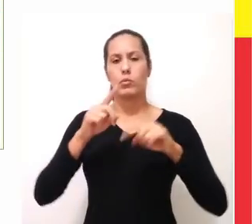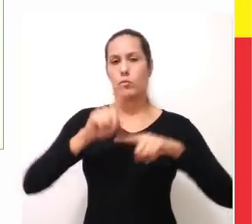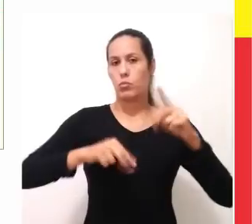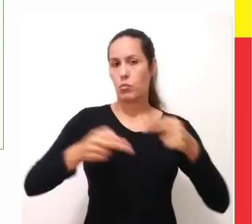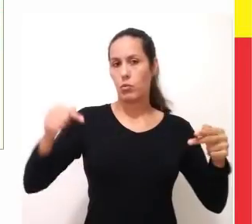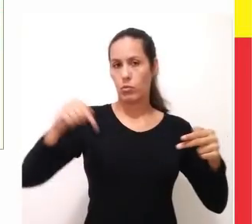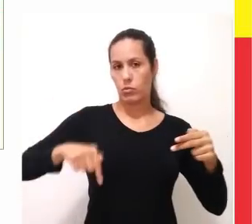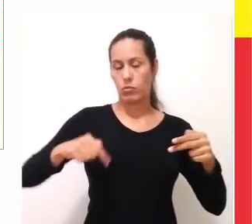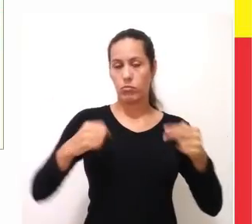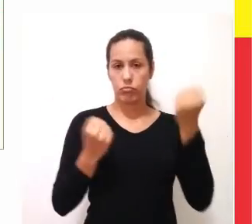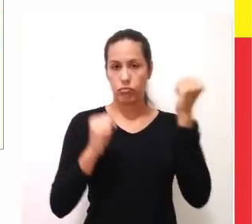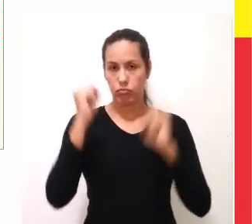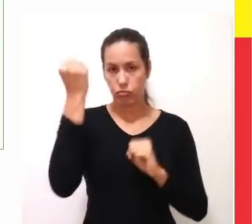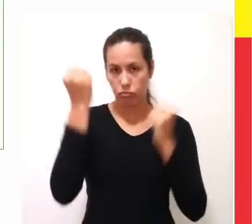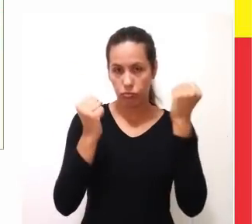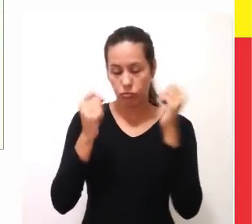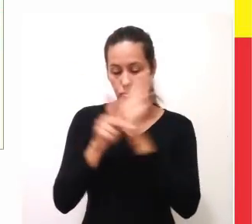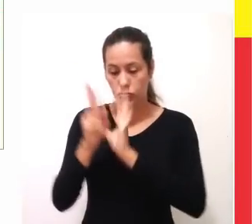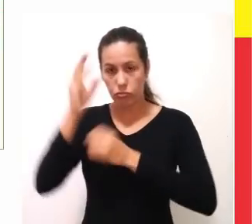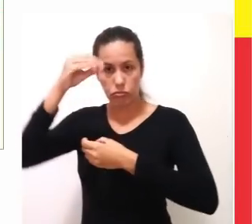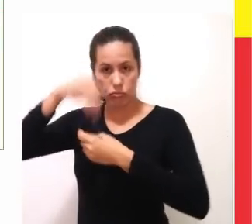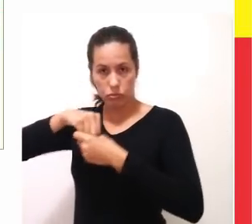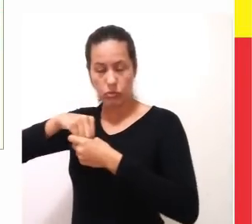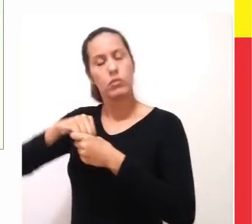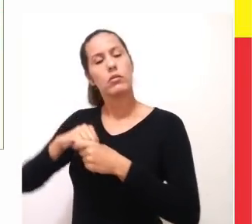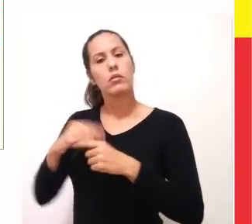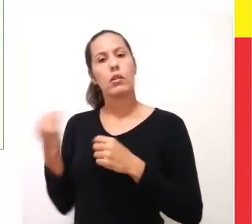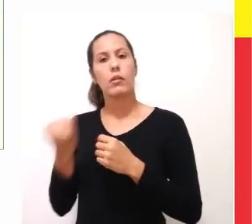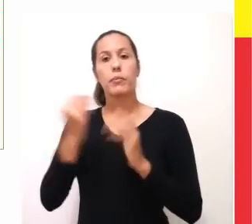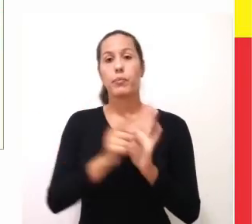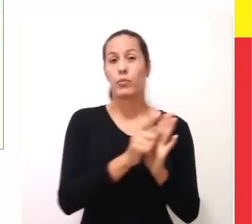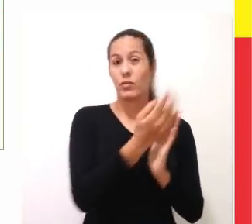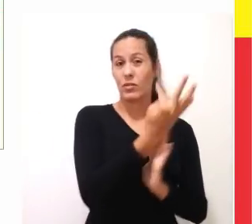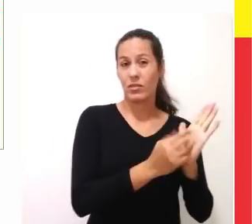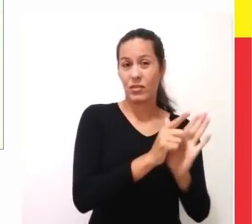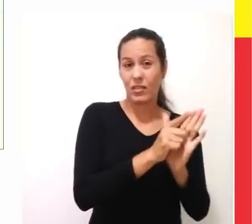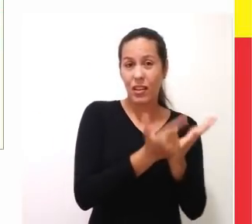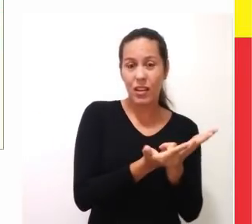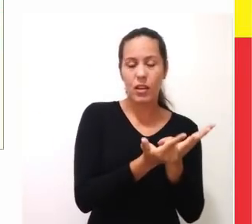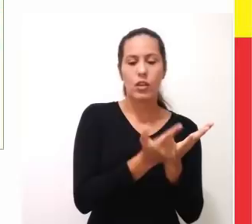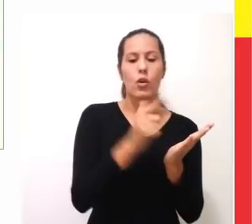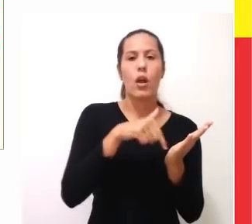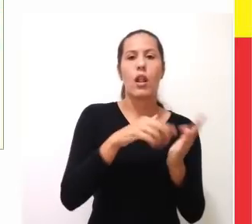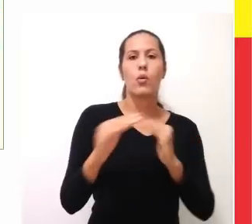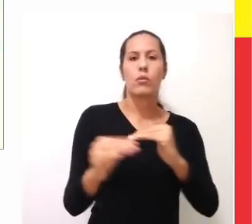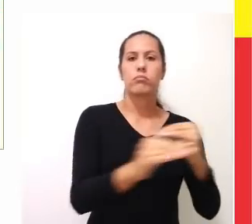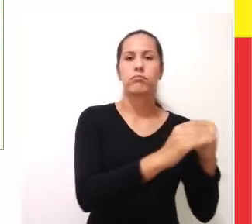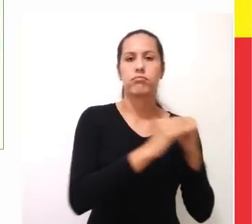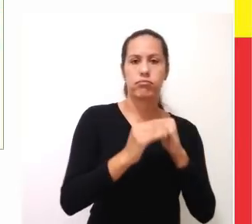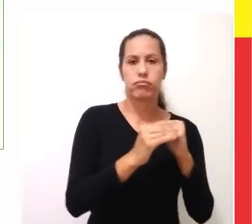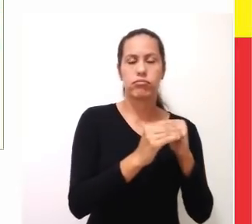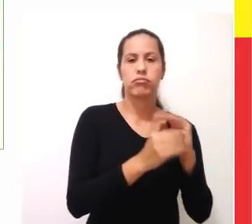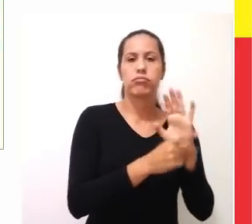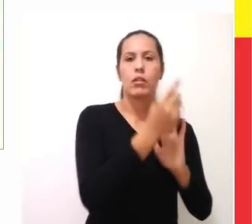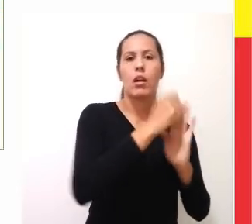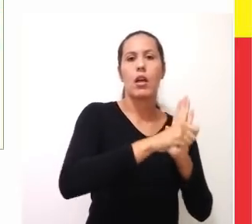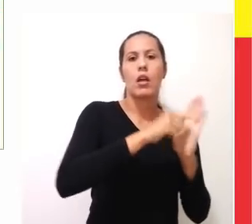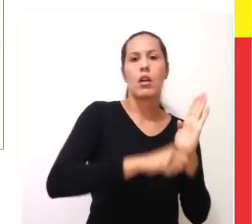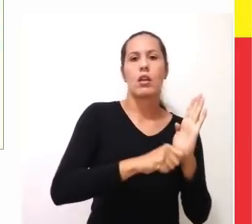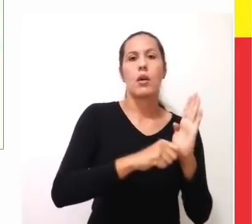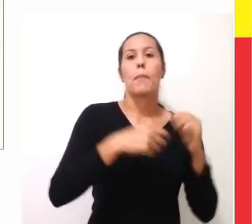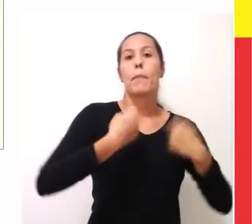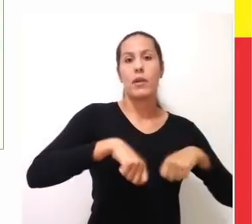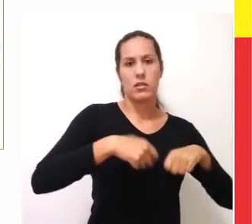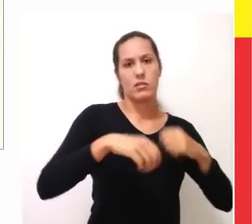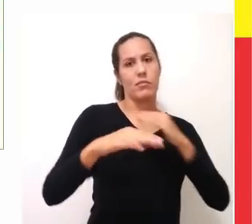produto industrial, que eu já falei, o texto jornalístico está sujeito à uniformidade. Veja só, a uniformidade. Há uma estrutura,